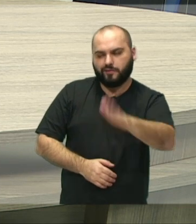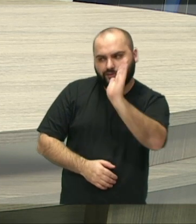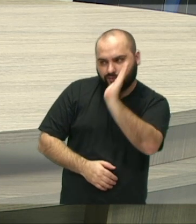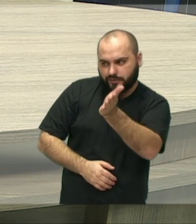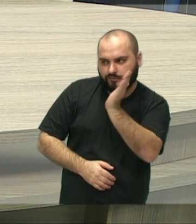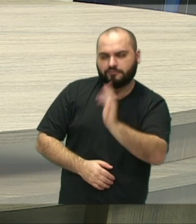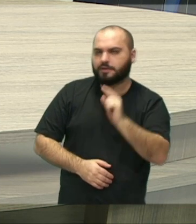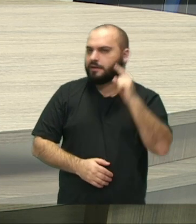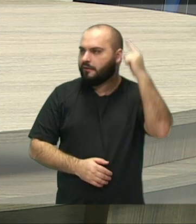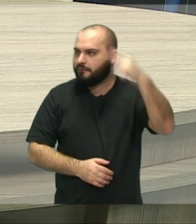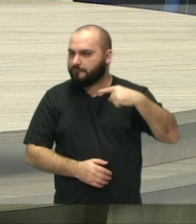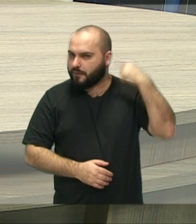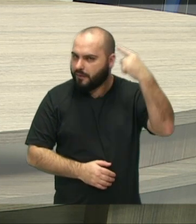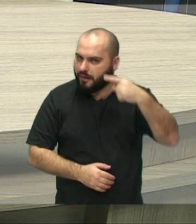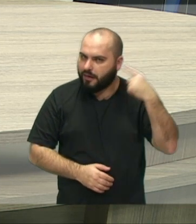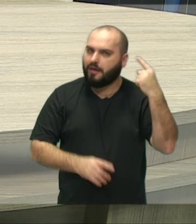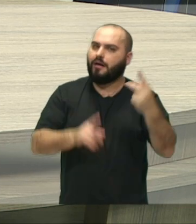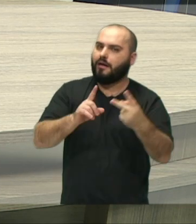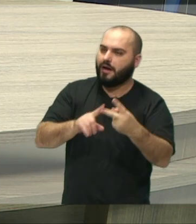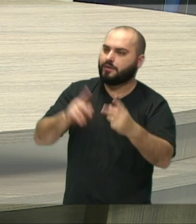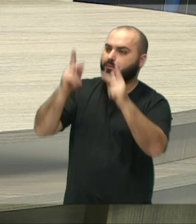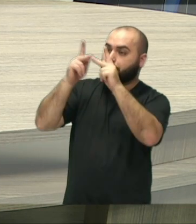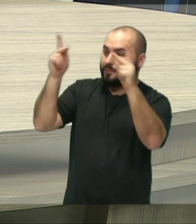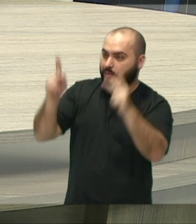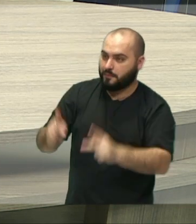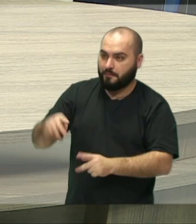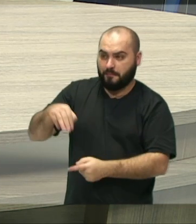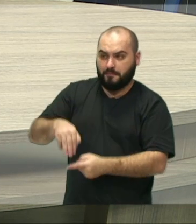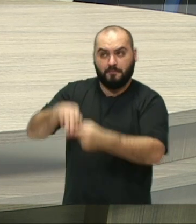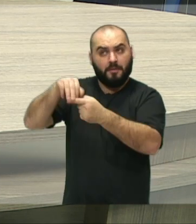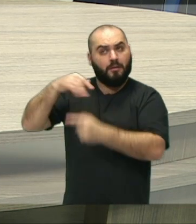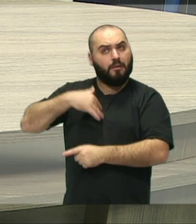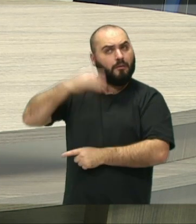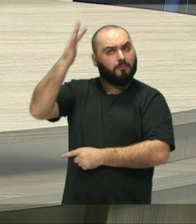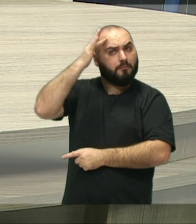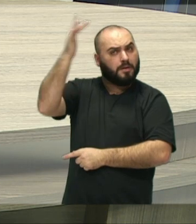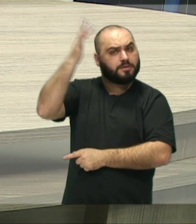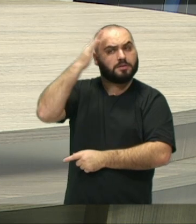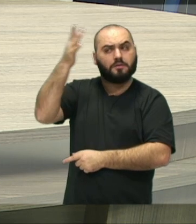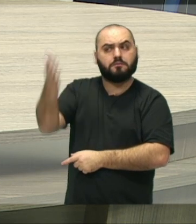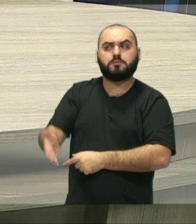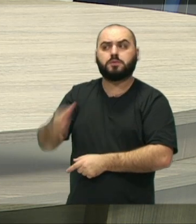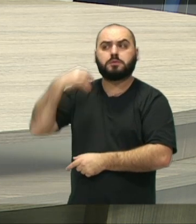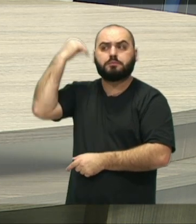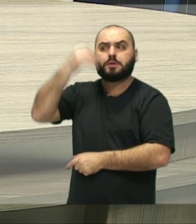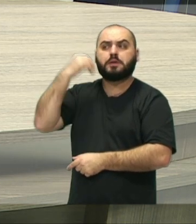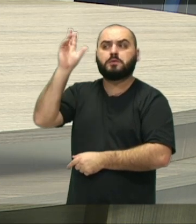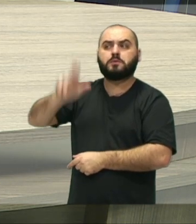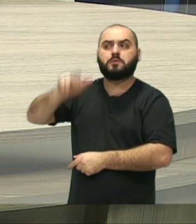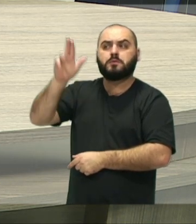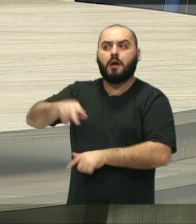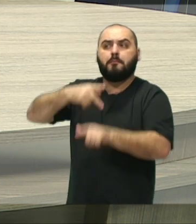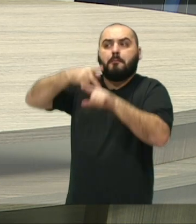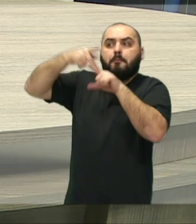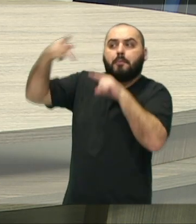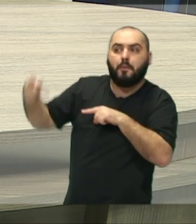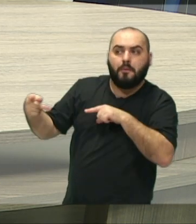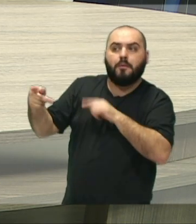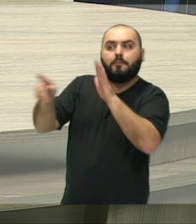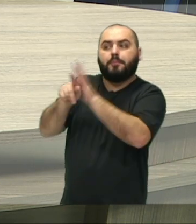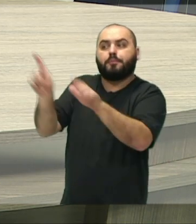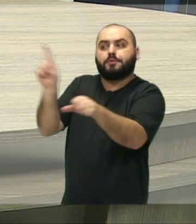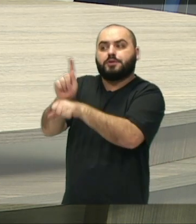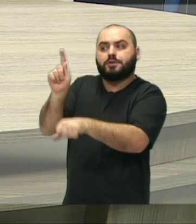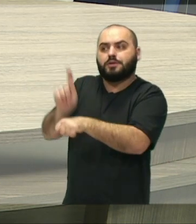é advogado e atua como procurador do município, eu imaginei que talvez você não tivesse uma experiência administrativa pura, né, de